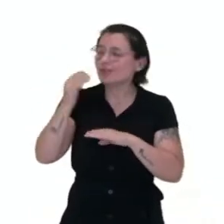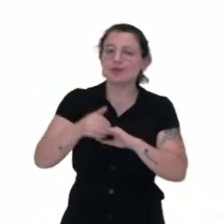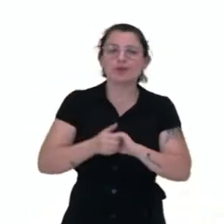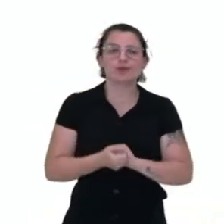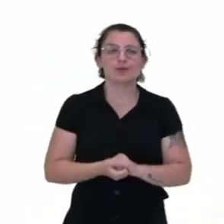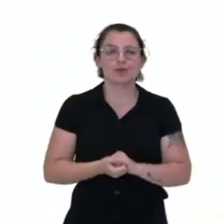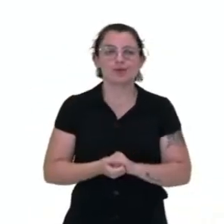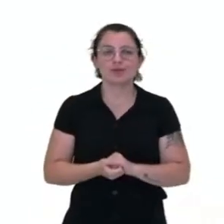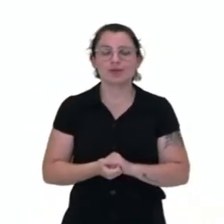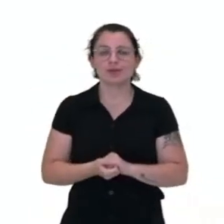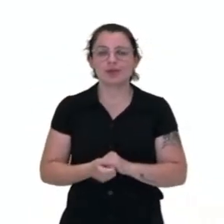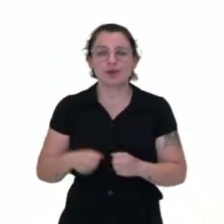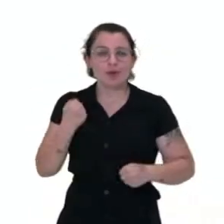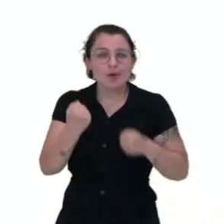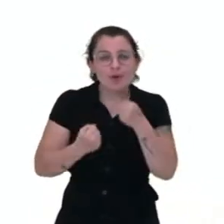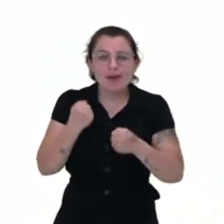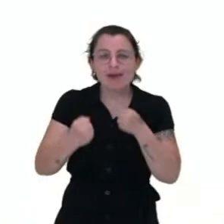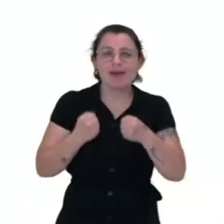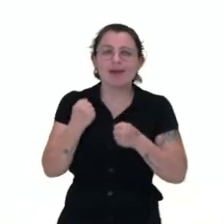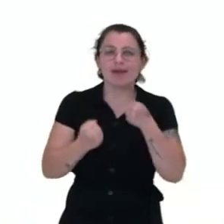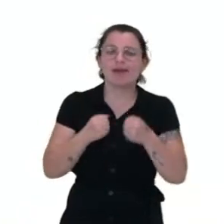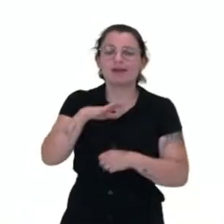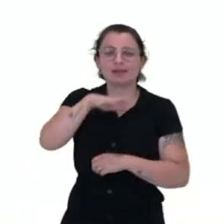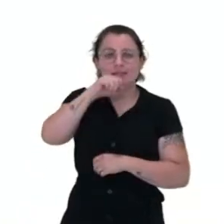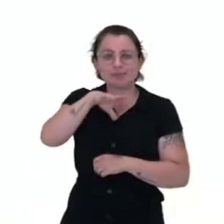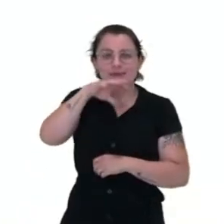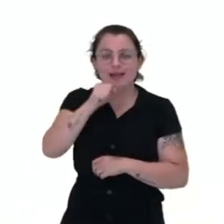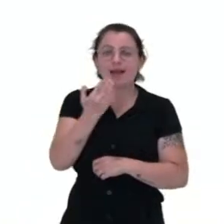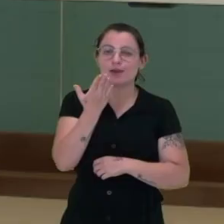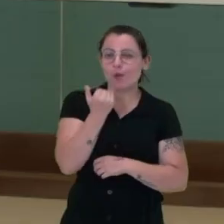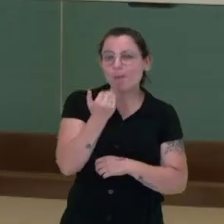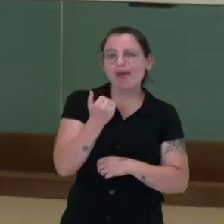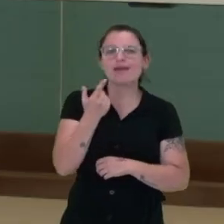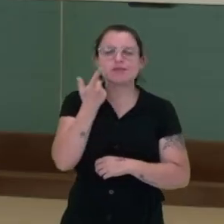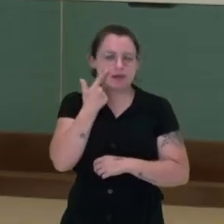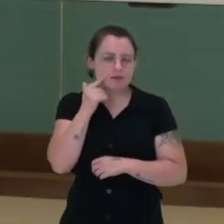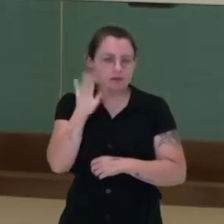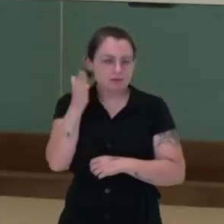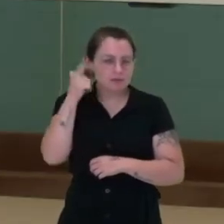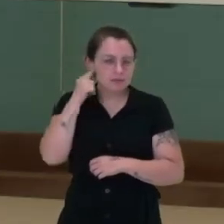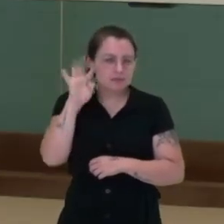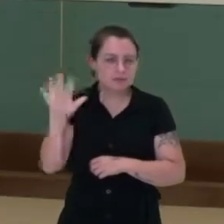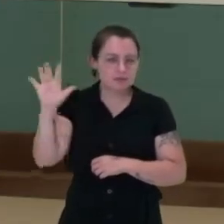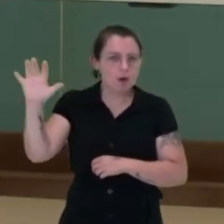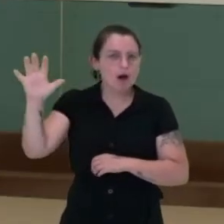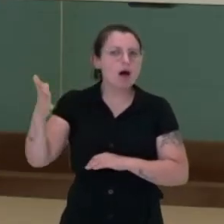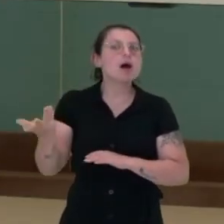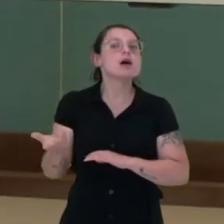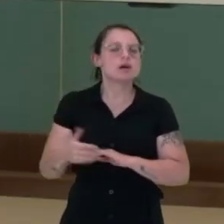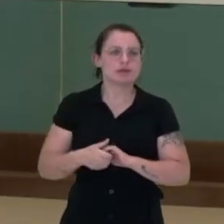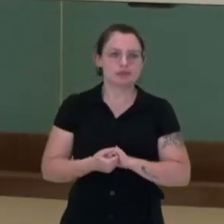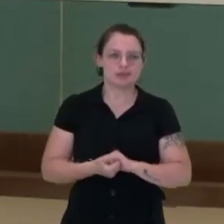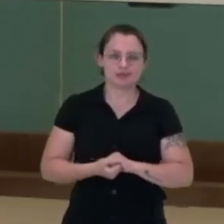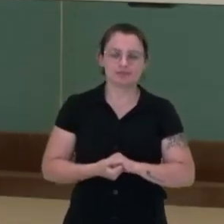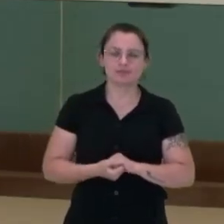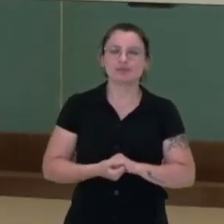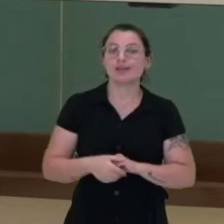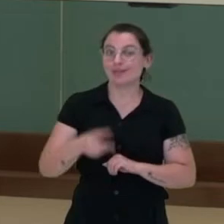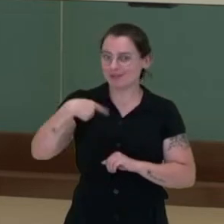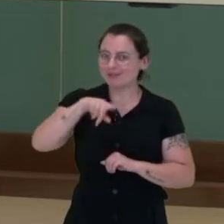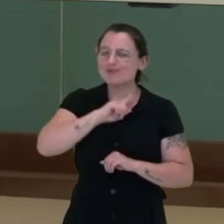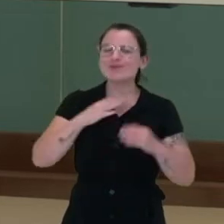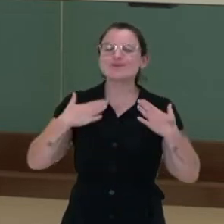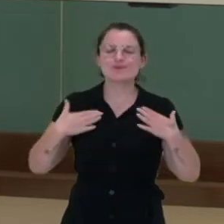andar, respirar e nos alimentar? Você já parou para pensar? Lembre que o nosso corpo apresenta níveis